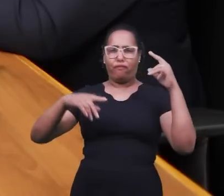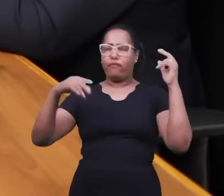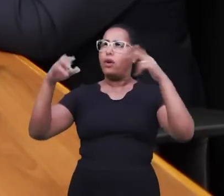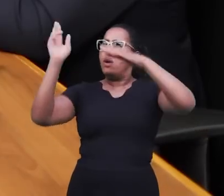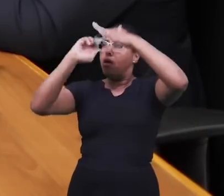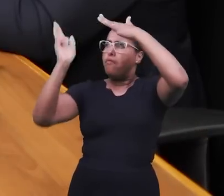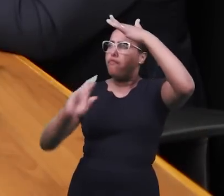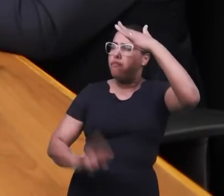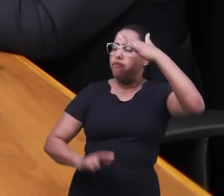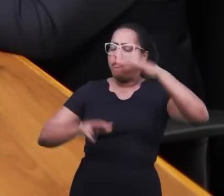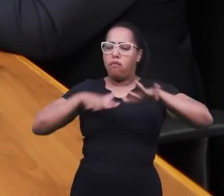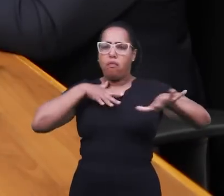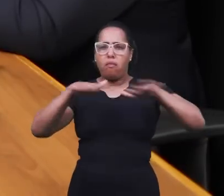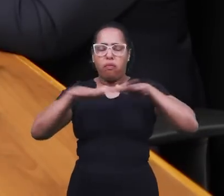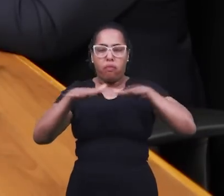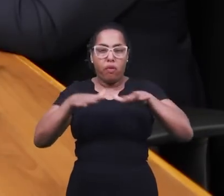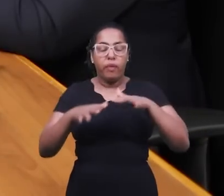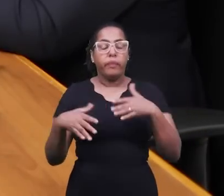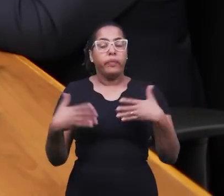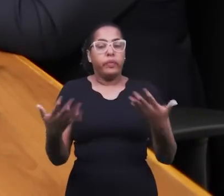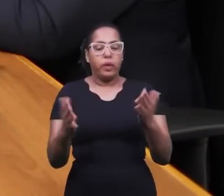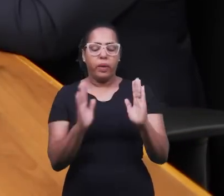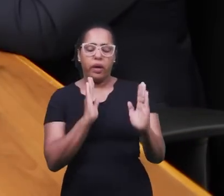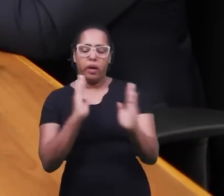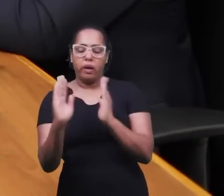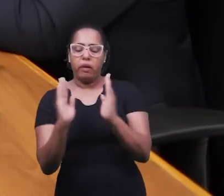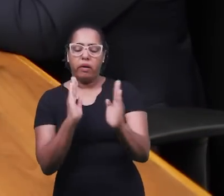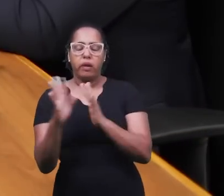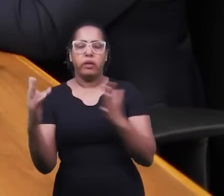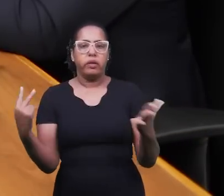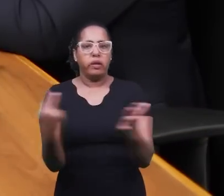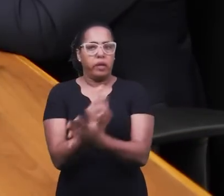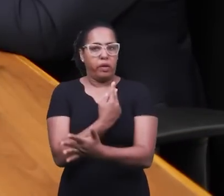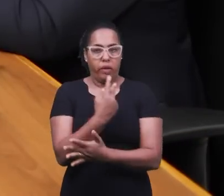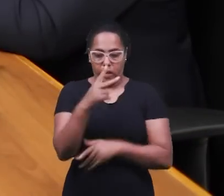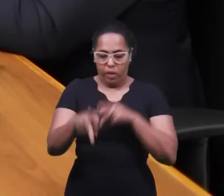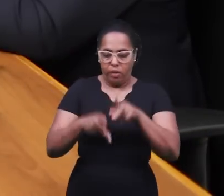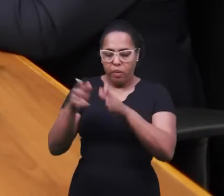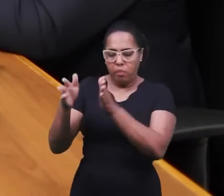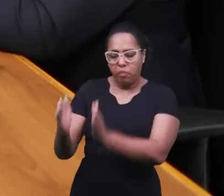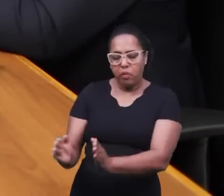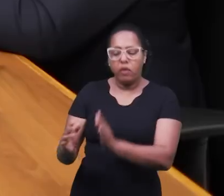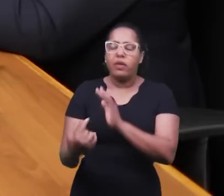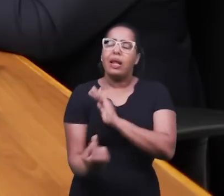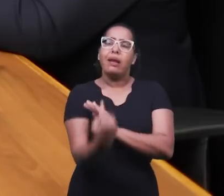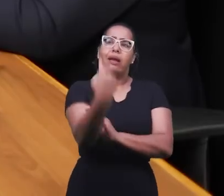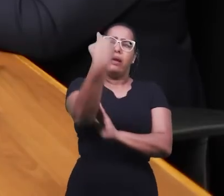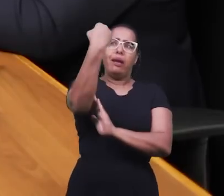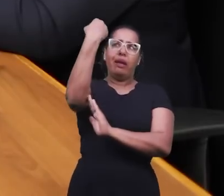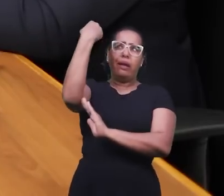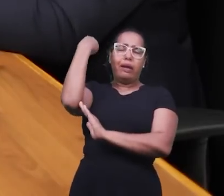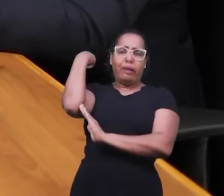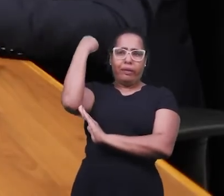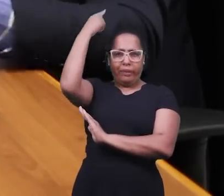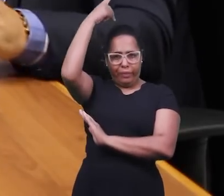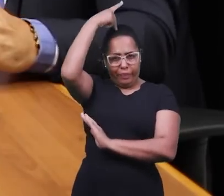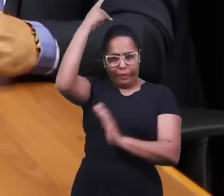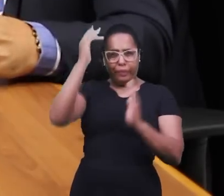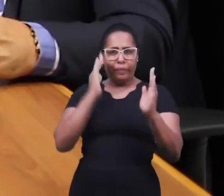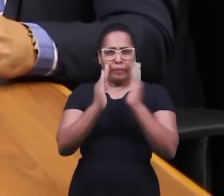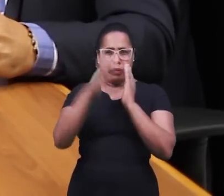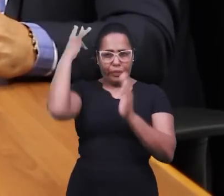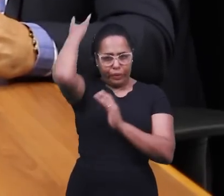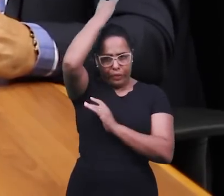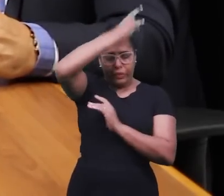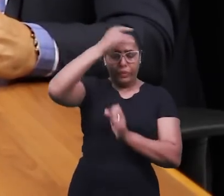5. Então, esse momento é um momento que acontece com a igreja desde quando o Espírito Santo foi derramado lá no Pentecostes. A